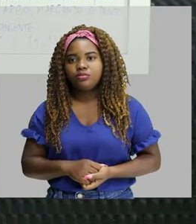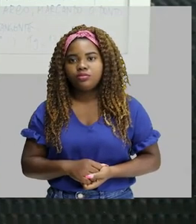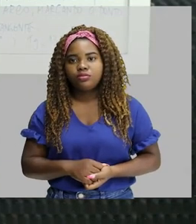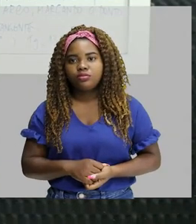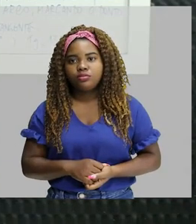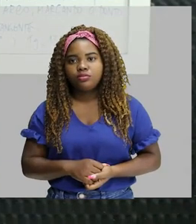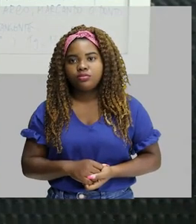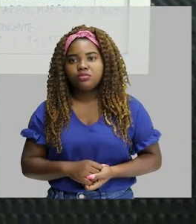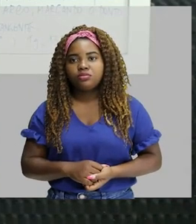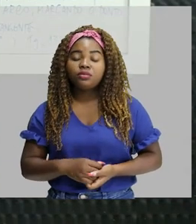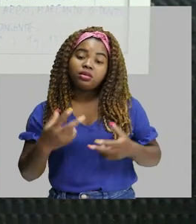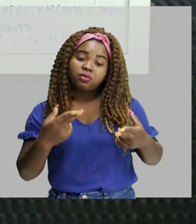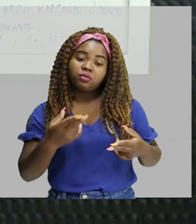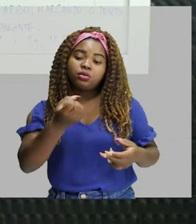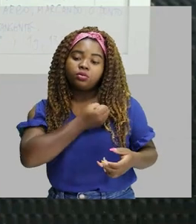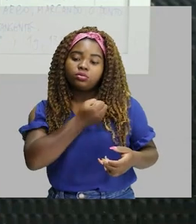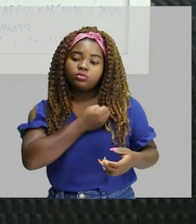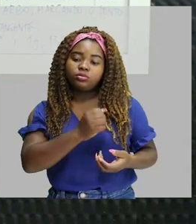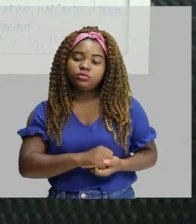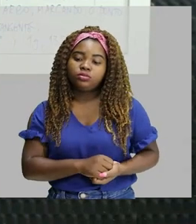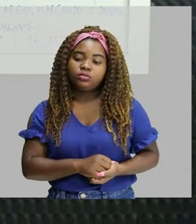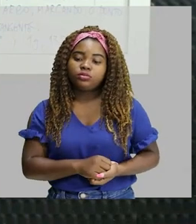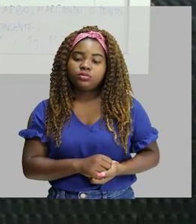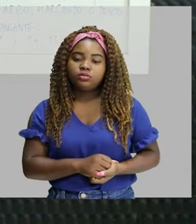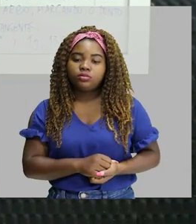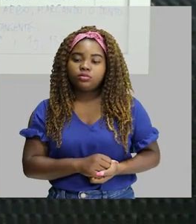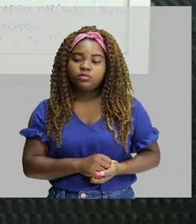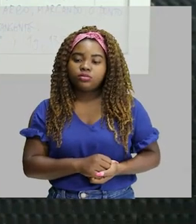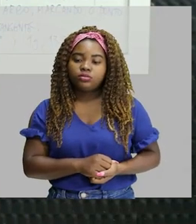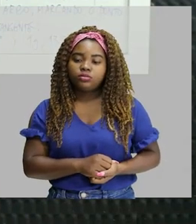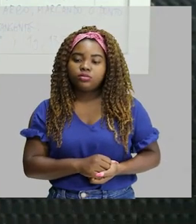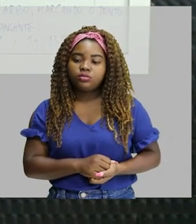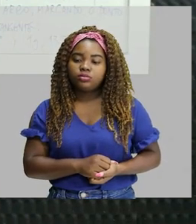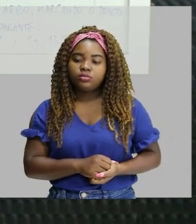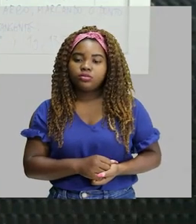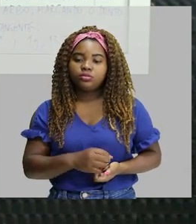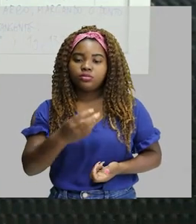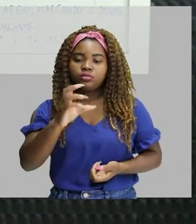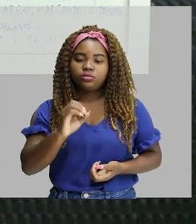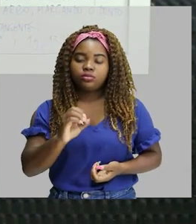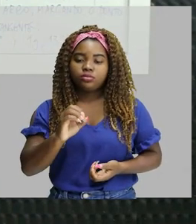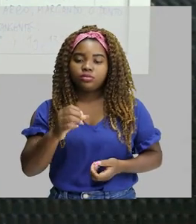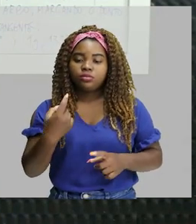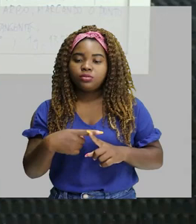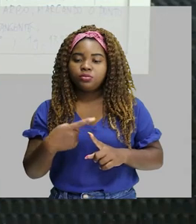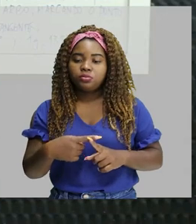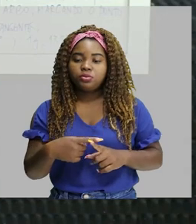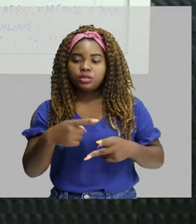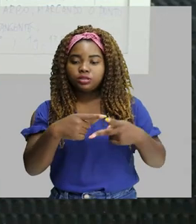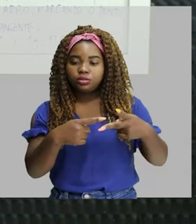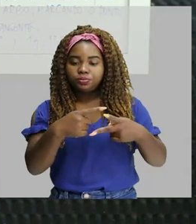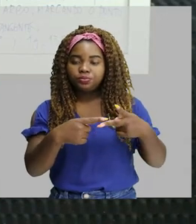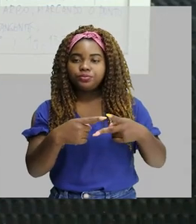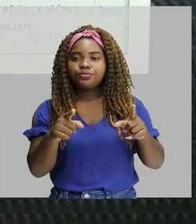certo ele vai ter o mesmo valor em módulo em valor absoluto ele vai ter o mesmo valor de 30 porque perceba que esse ângulo aqui também